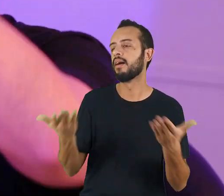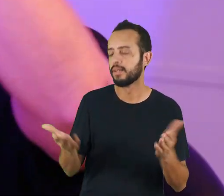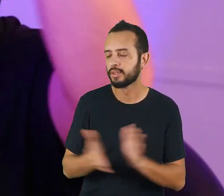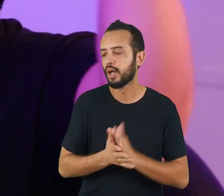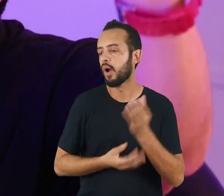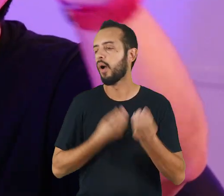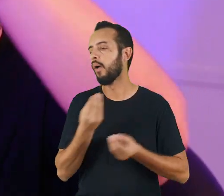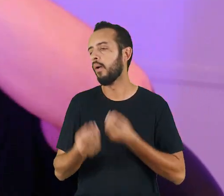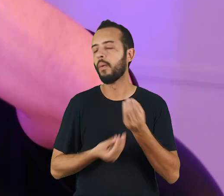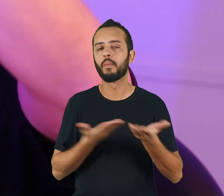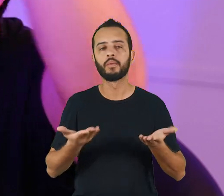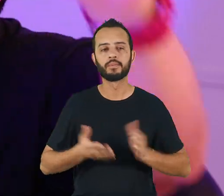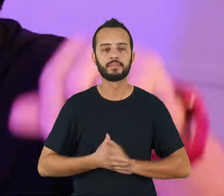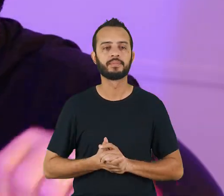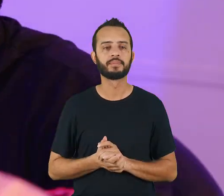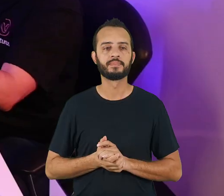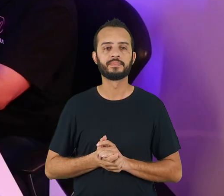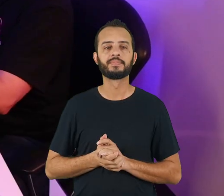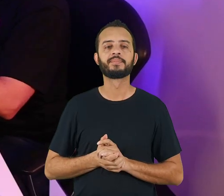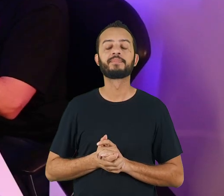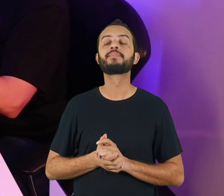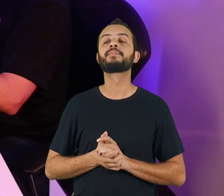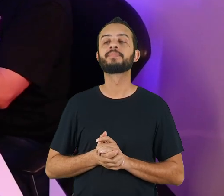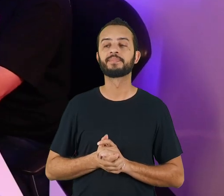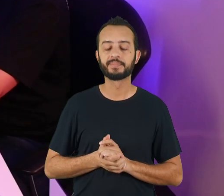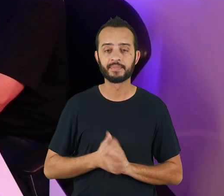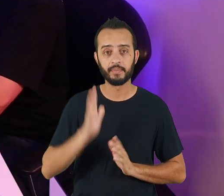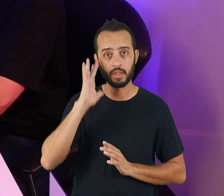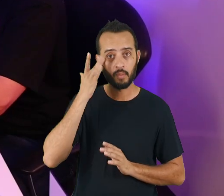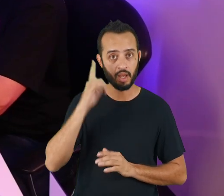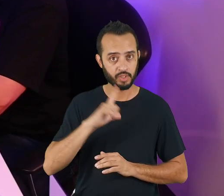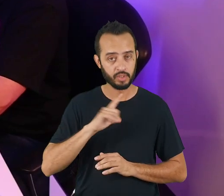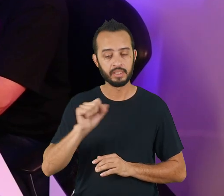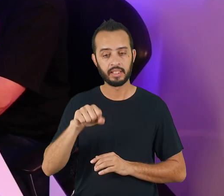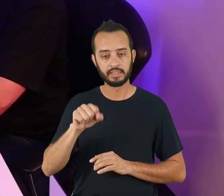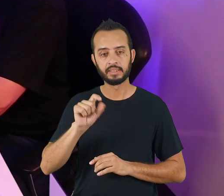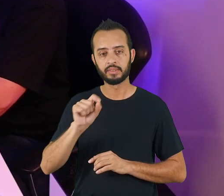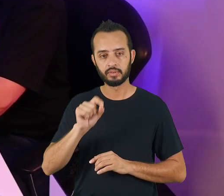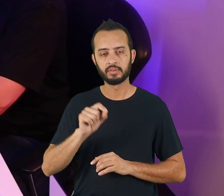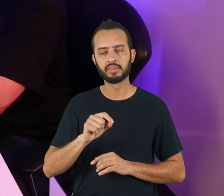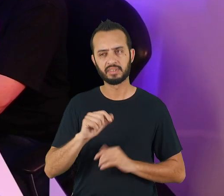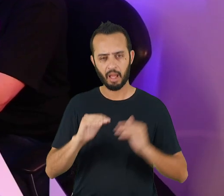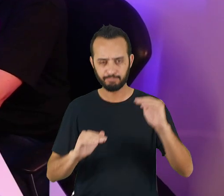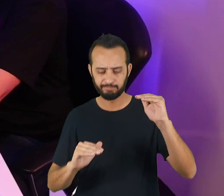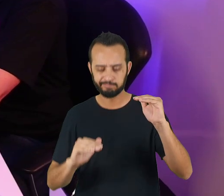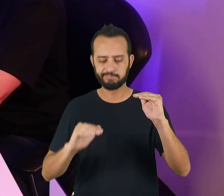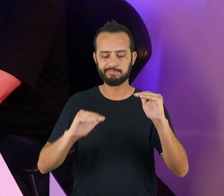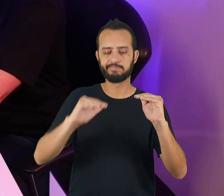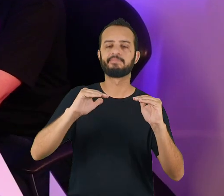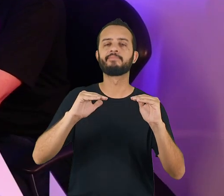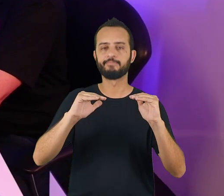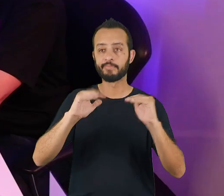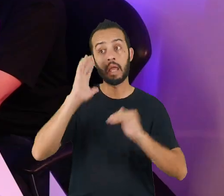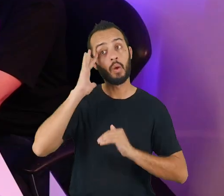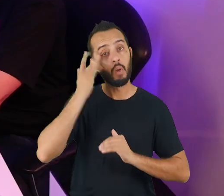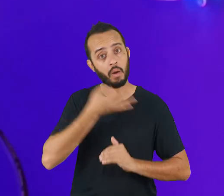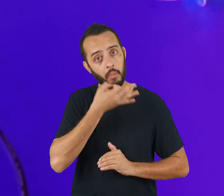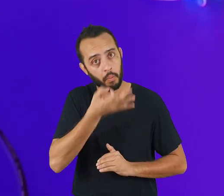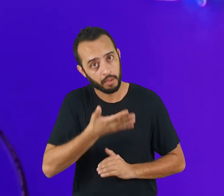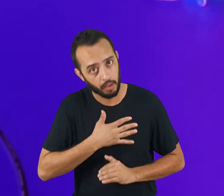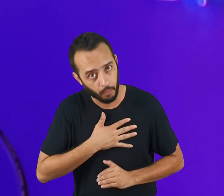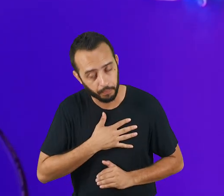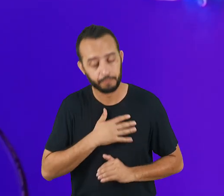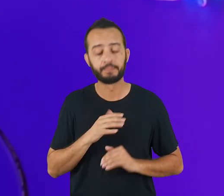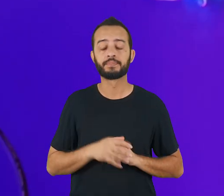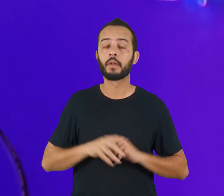aí como que vai est esse negócio aí é eu acho que eu acho que tende sim também a tá mais proporcional né Eu acho